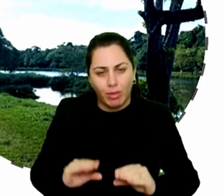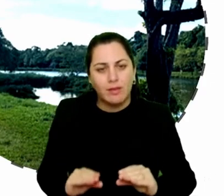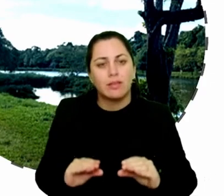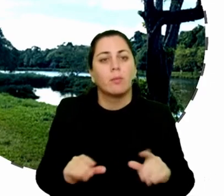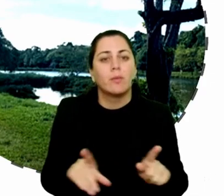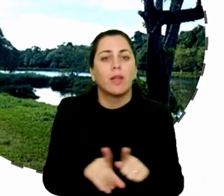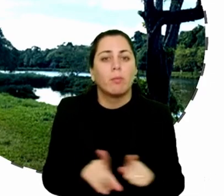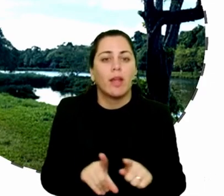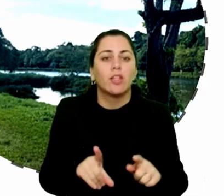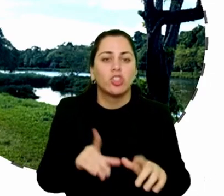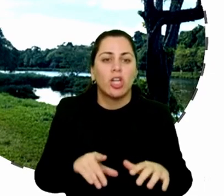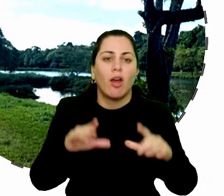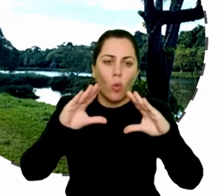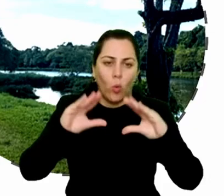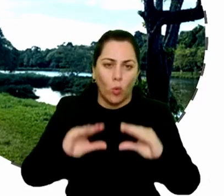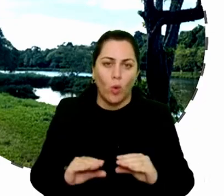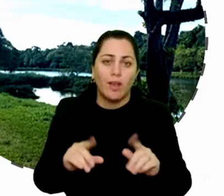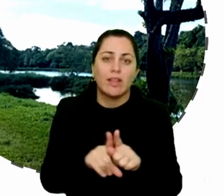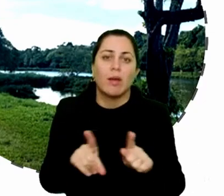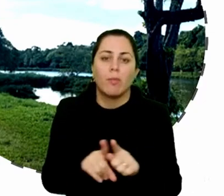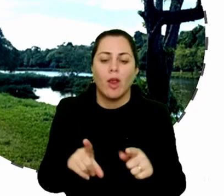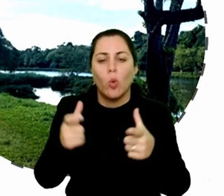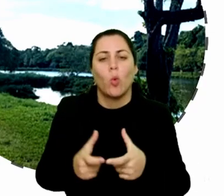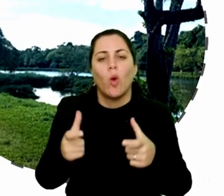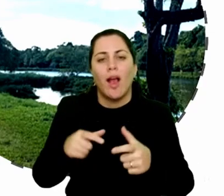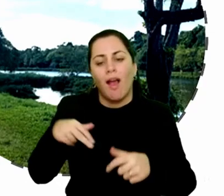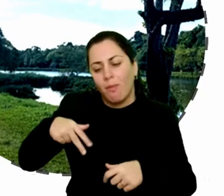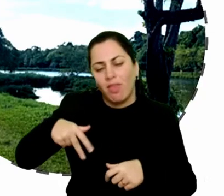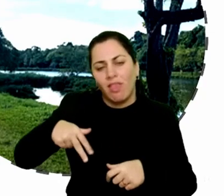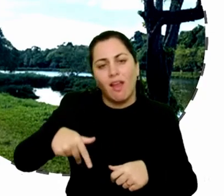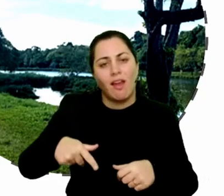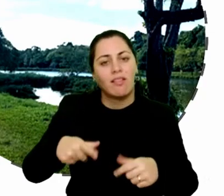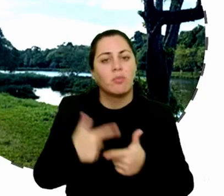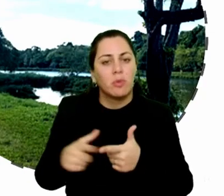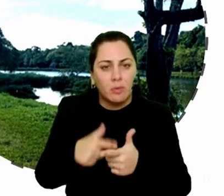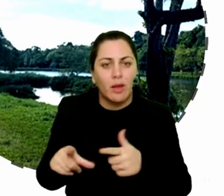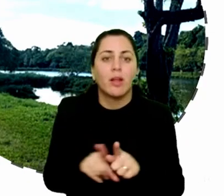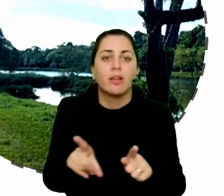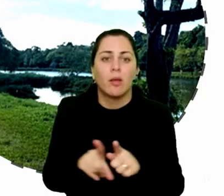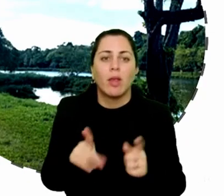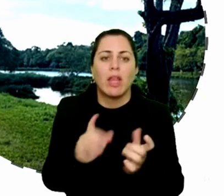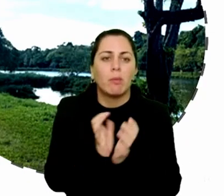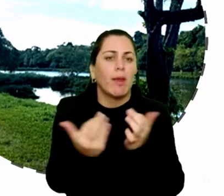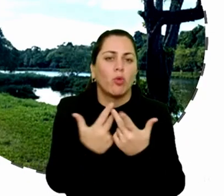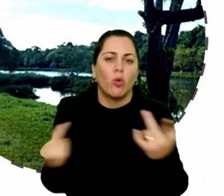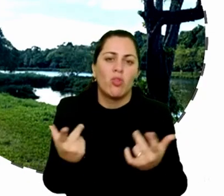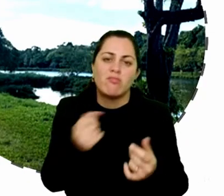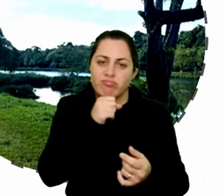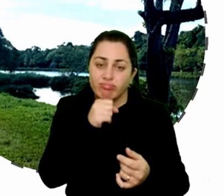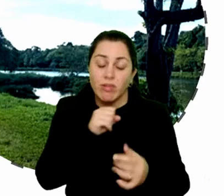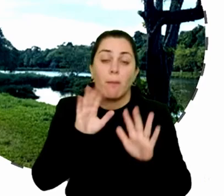ilhas e penínsulas. As trilhas estão todas interditadas e os equipamentos estão deteriorados. Mas, ainda